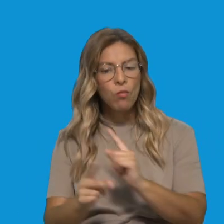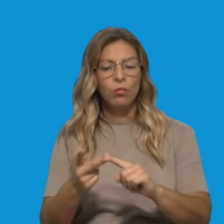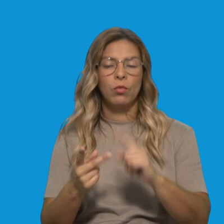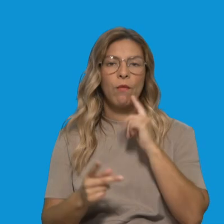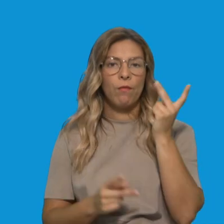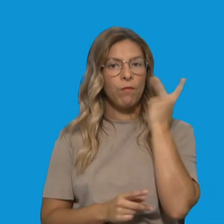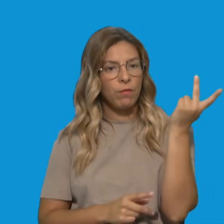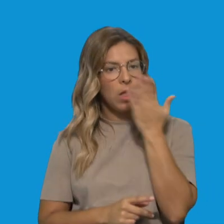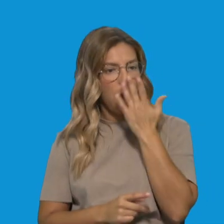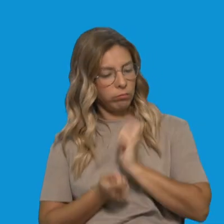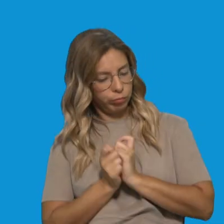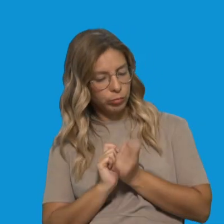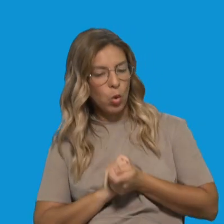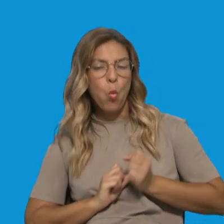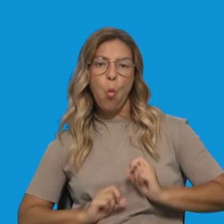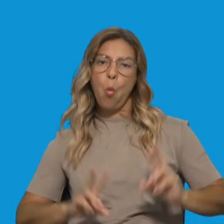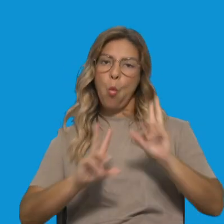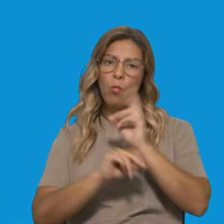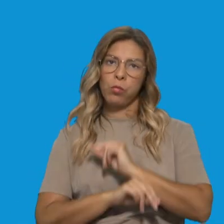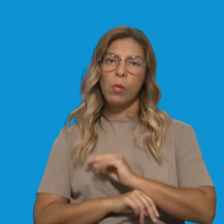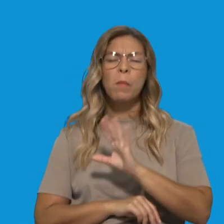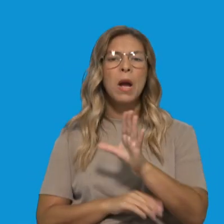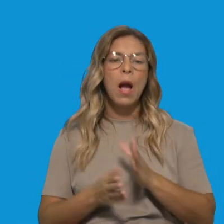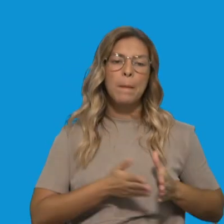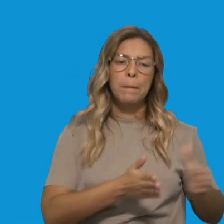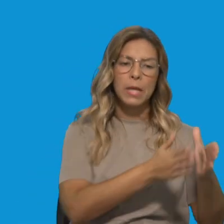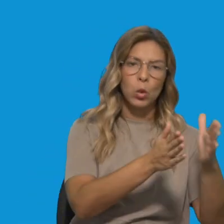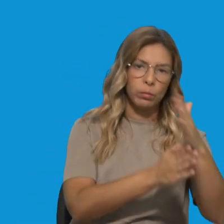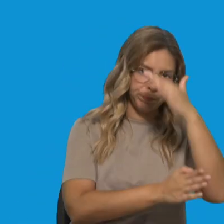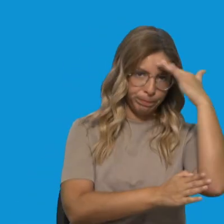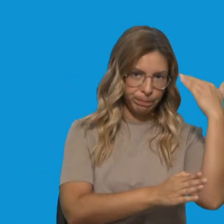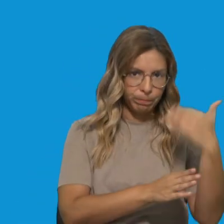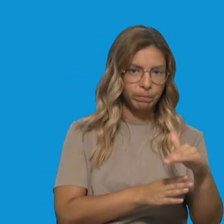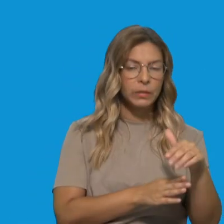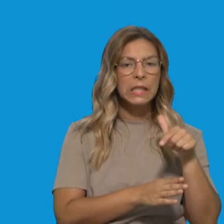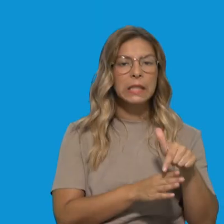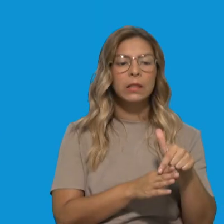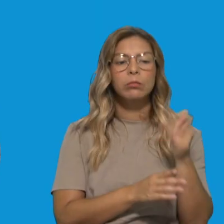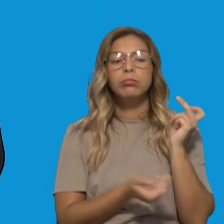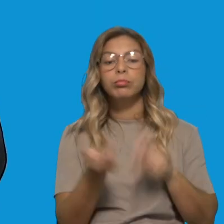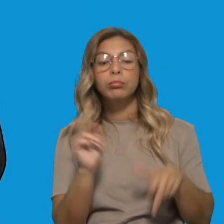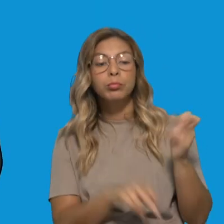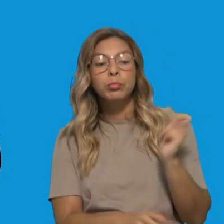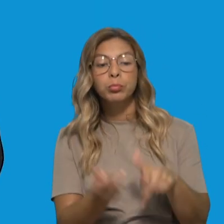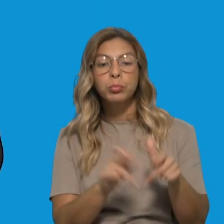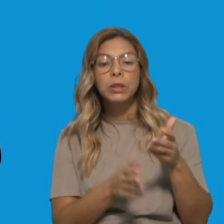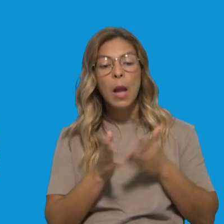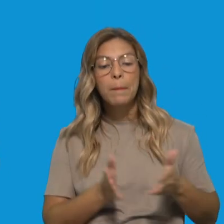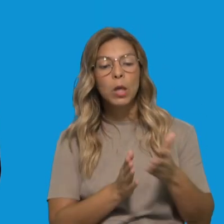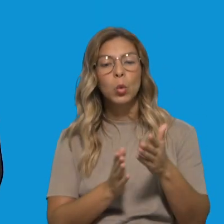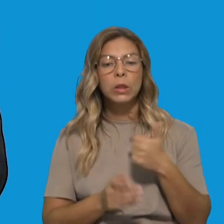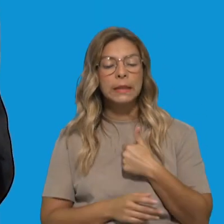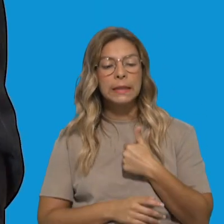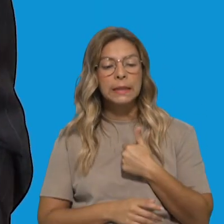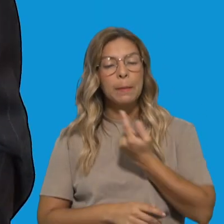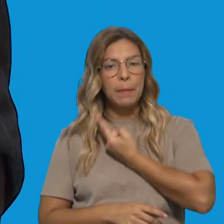Por isso, o caminho doloroso é também muito daquilo que nos aparece na nossa caminhada e que temos de superar. Eu